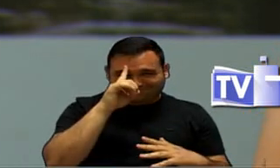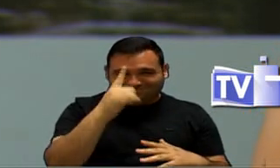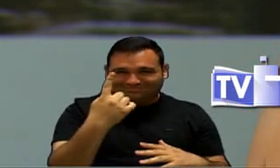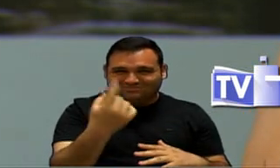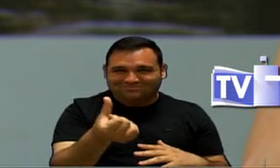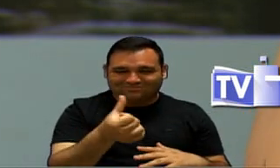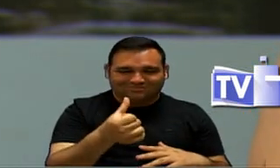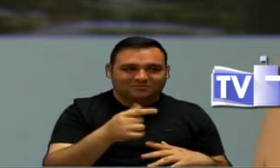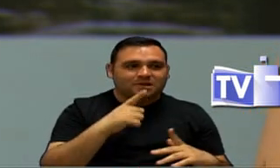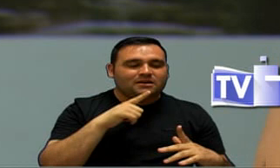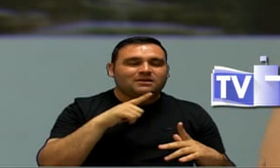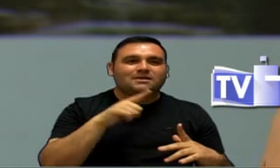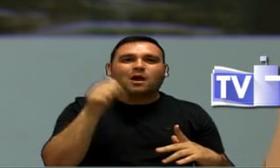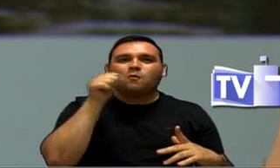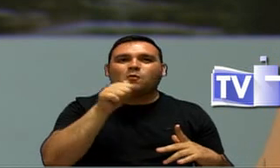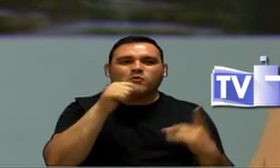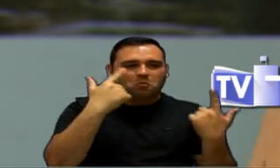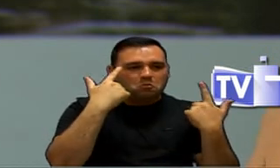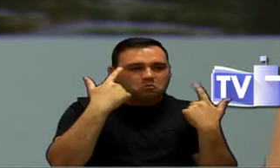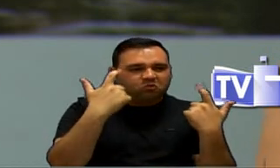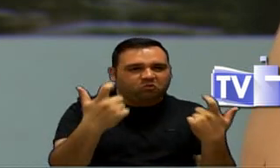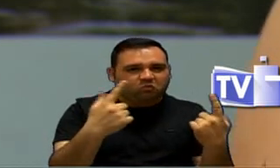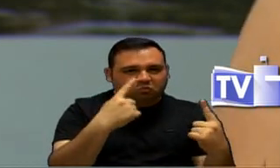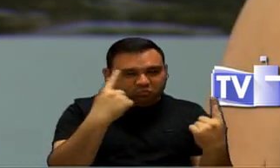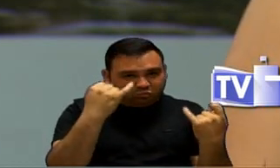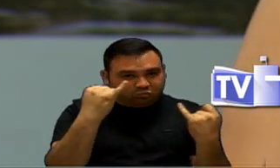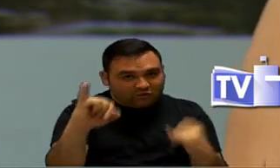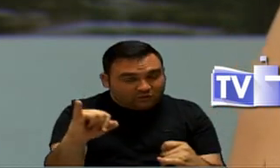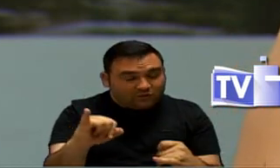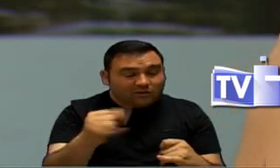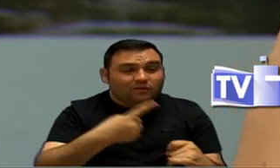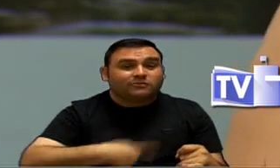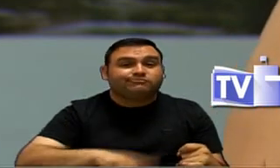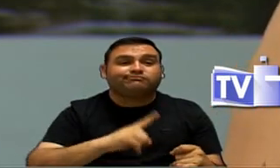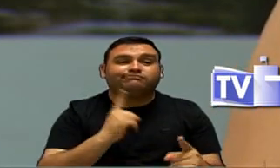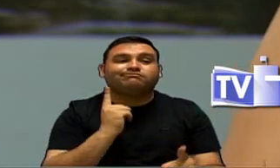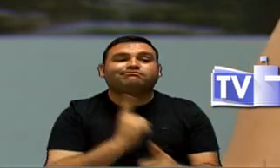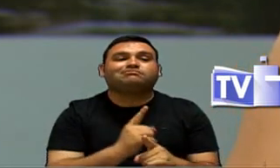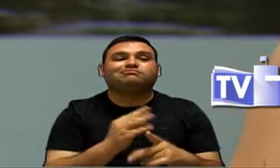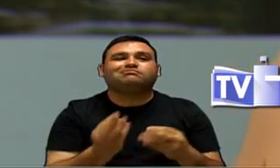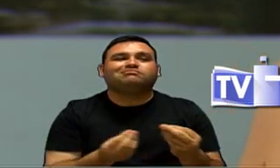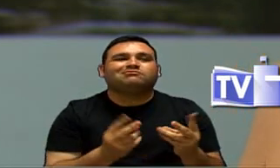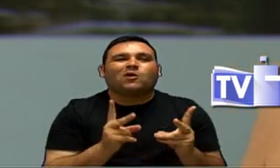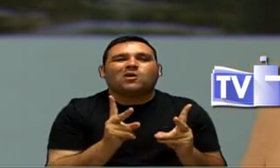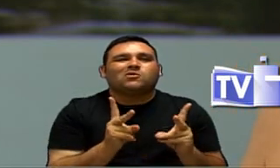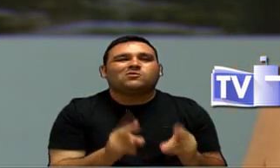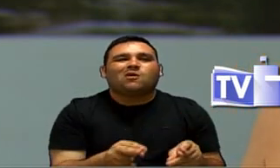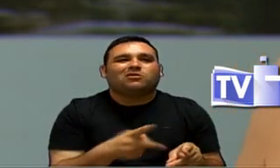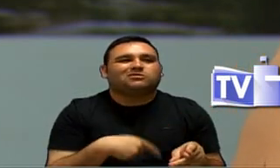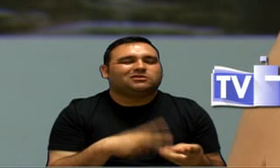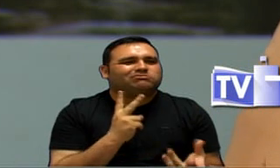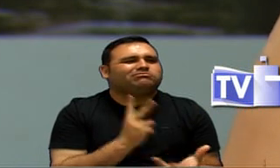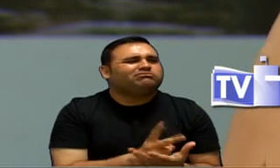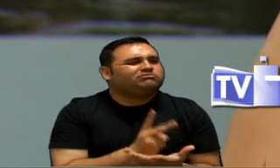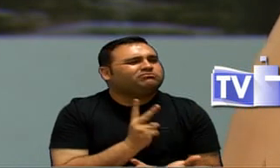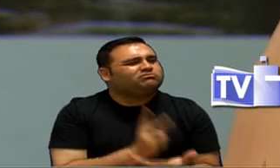dias de ativismo pela violência contra a mulher, a gente, infelizmente, sente como se estivesse enxugando o